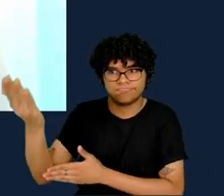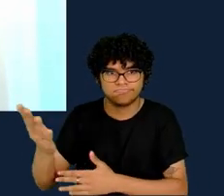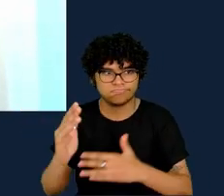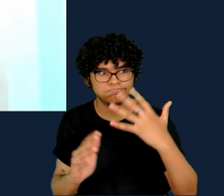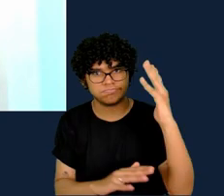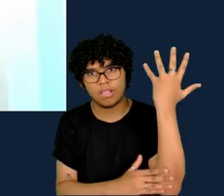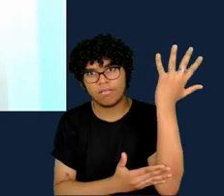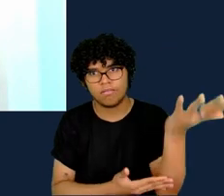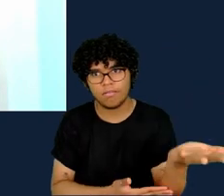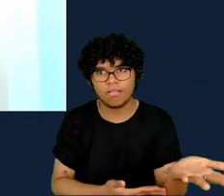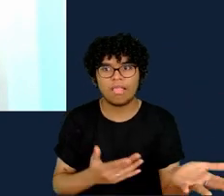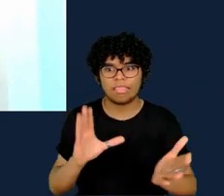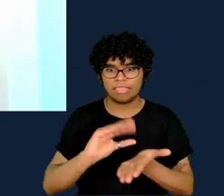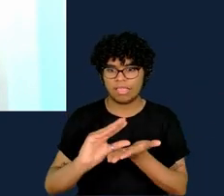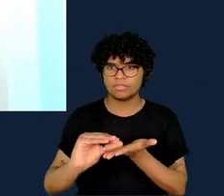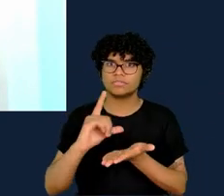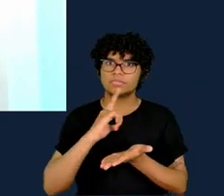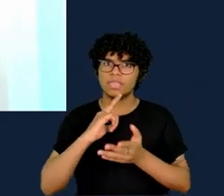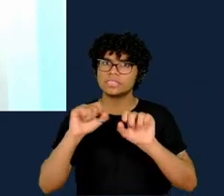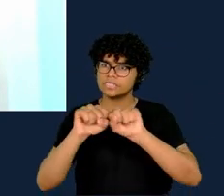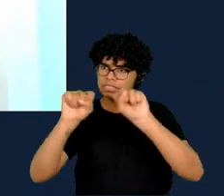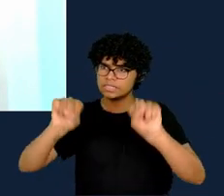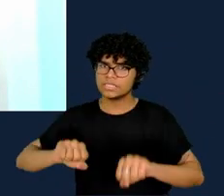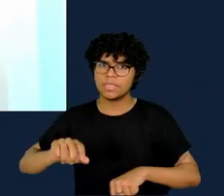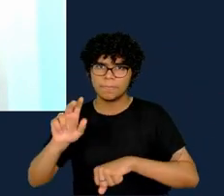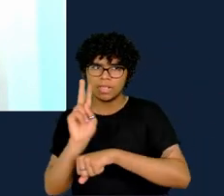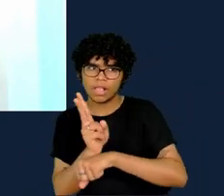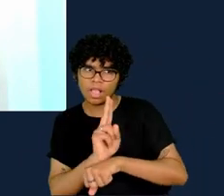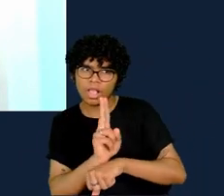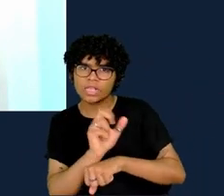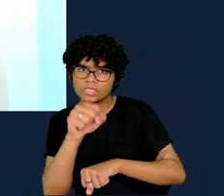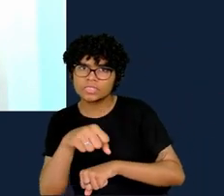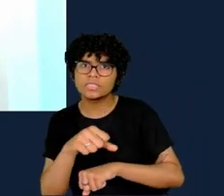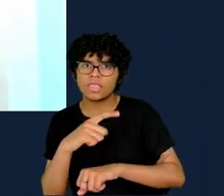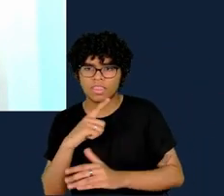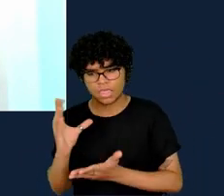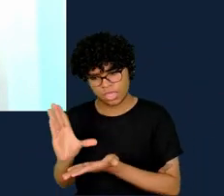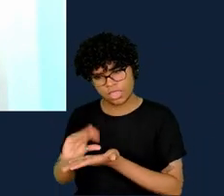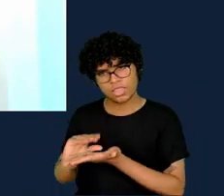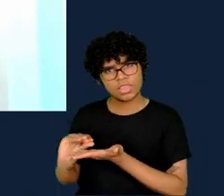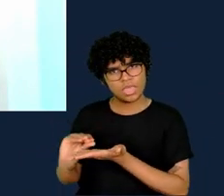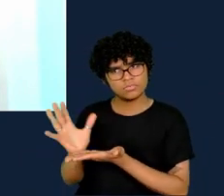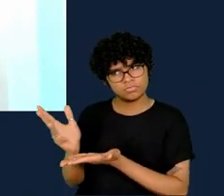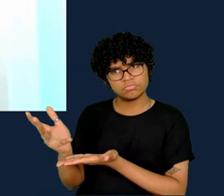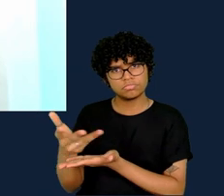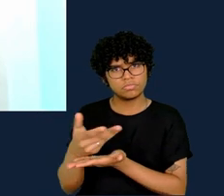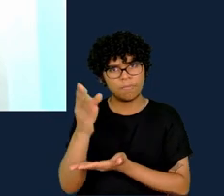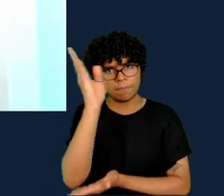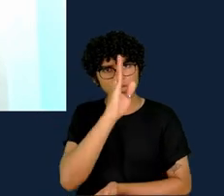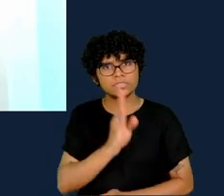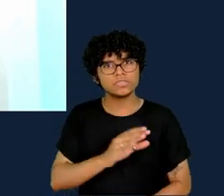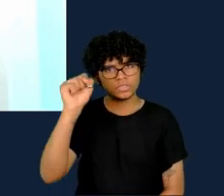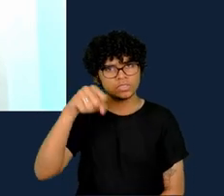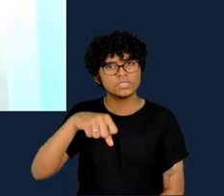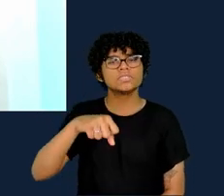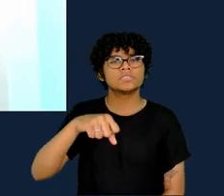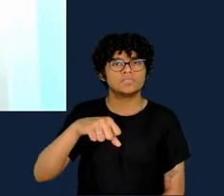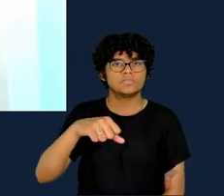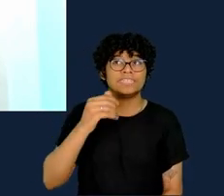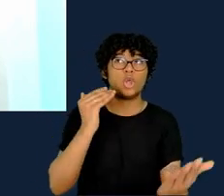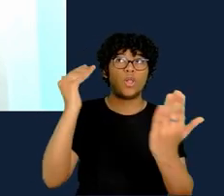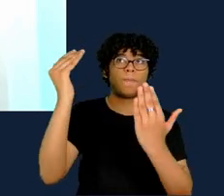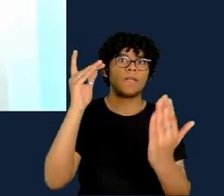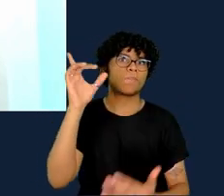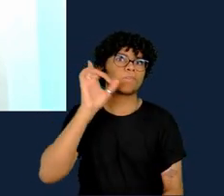surpresa que tem esse sistema de monitoramento e tem bastantes dados no Brasil, na verdade, comparado com Estados Unidos. Acho que